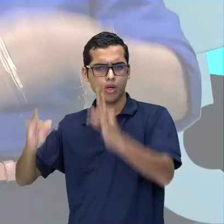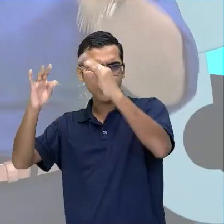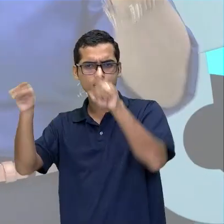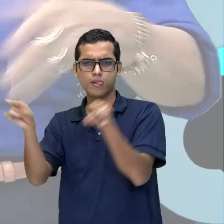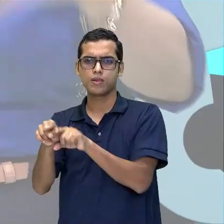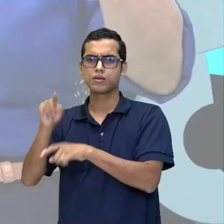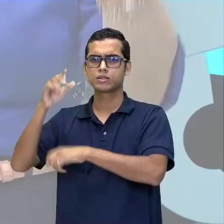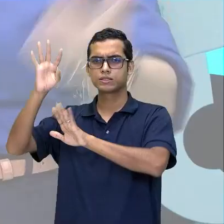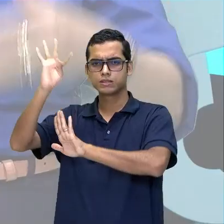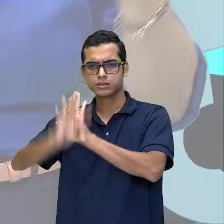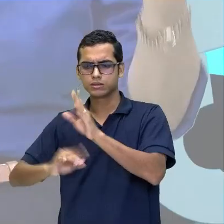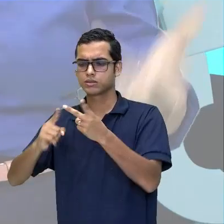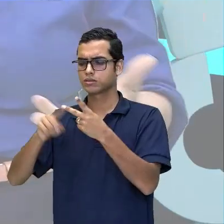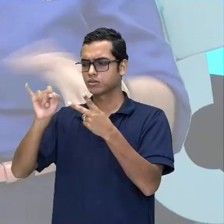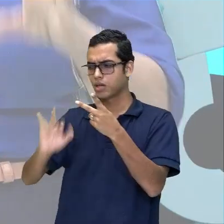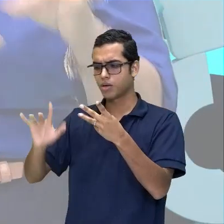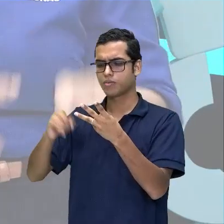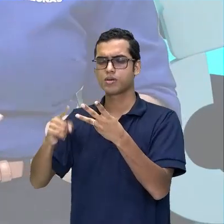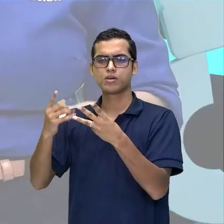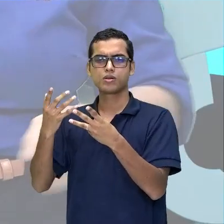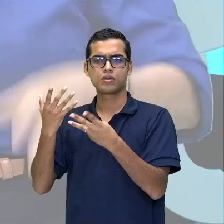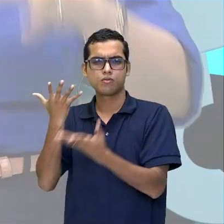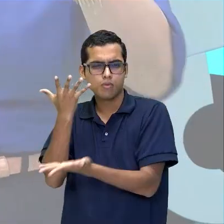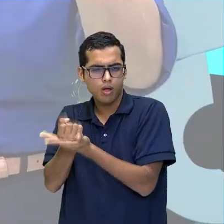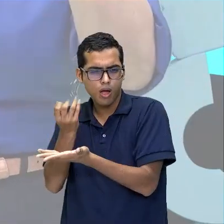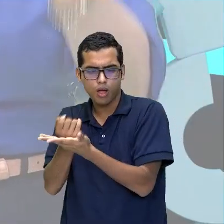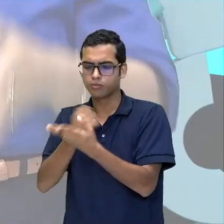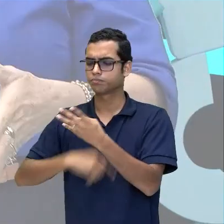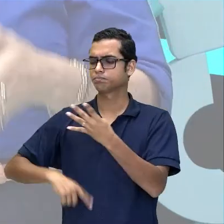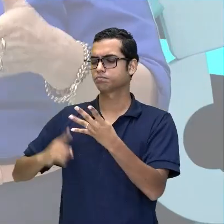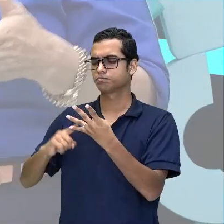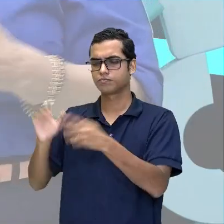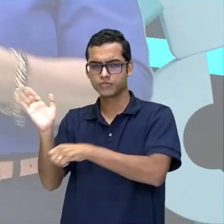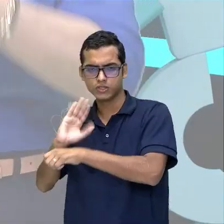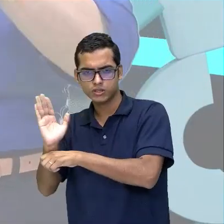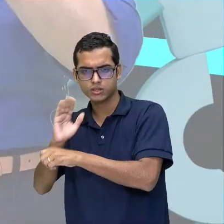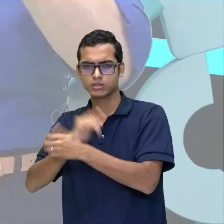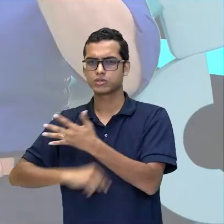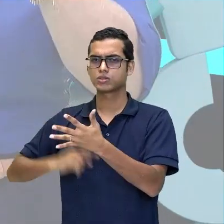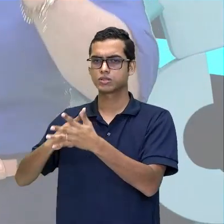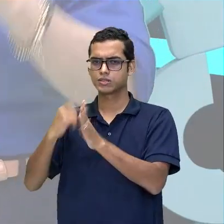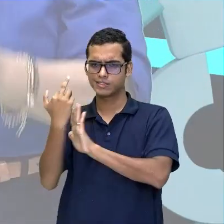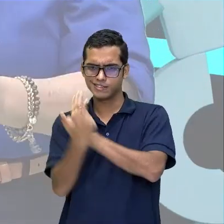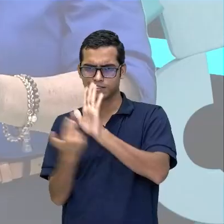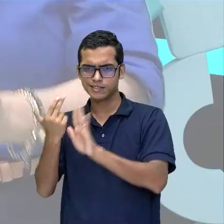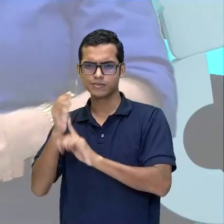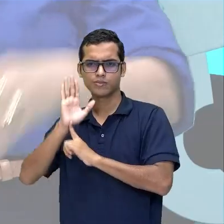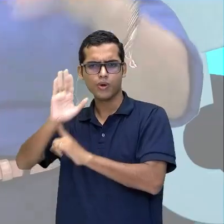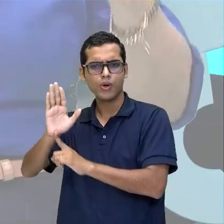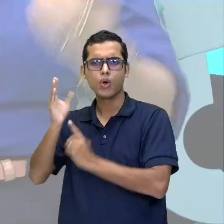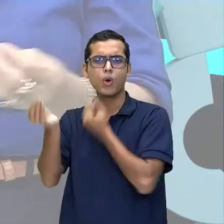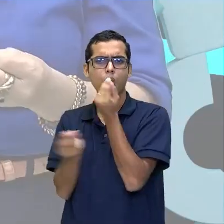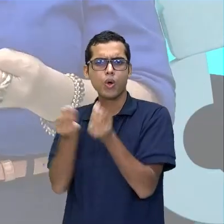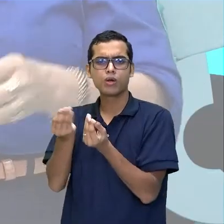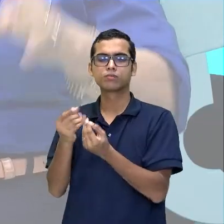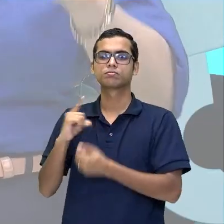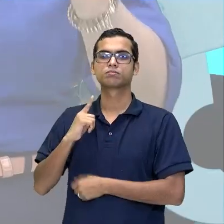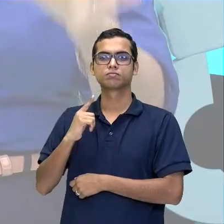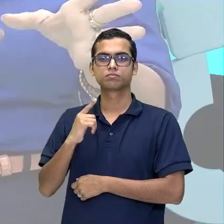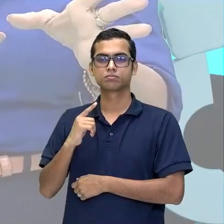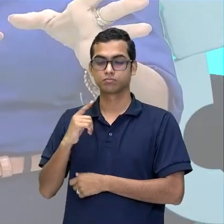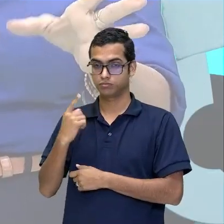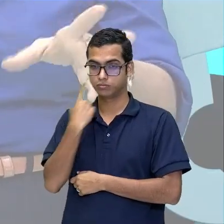como texto, imagem, áudio, vídeo, animações, para apresentar informações de forma mais atraente e